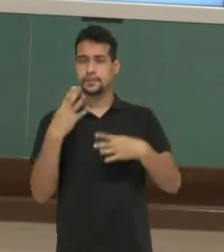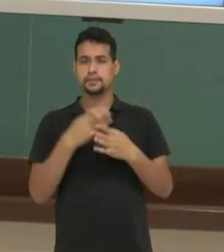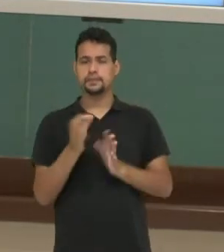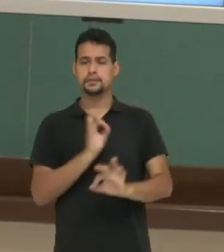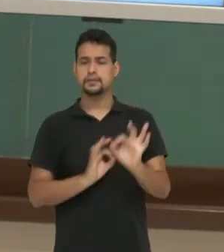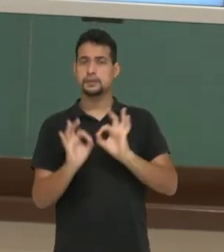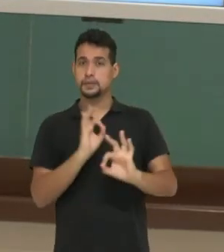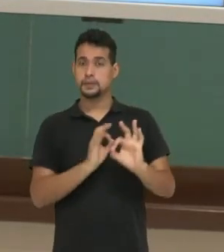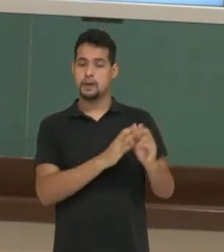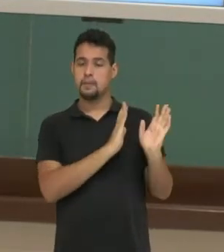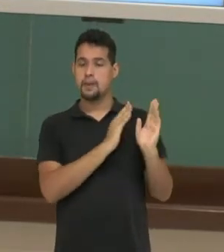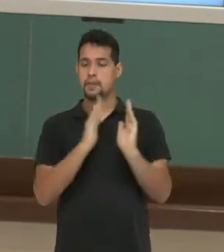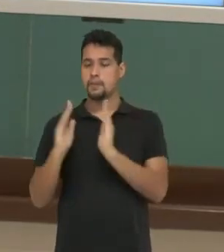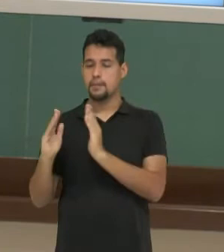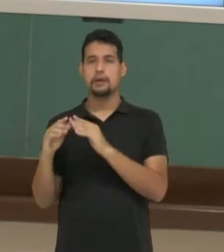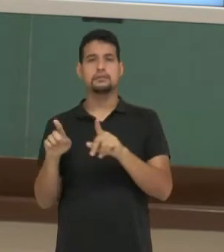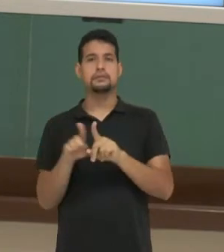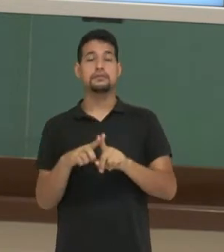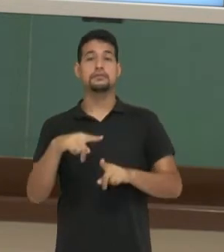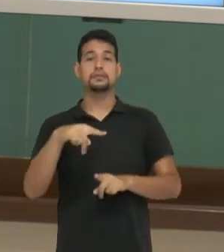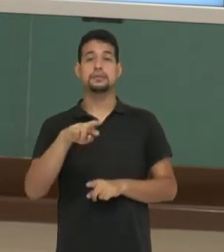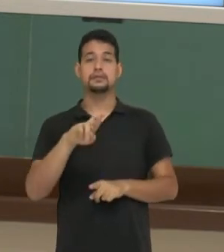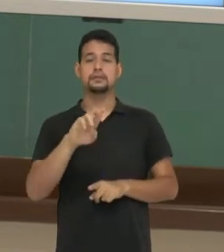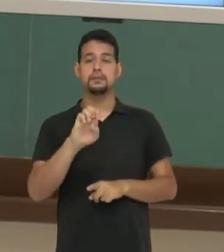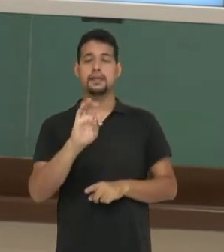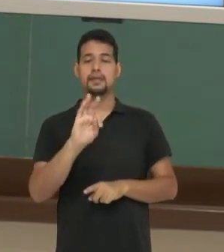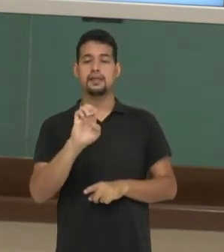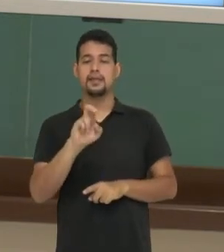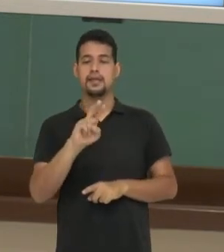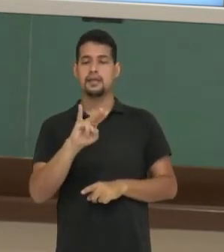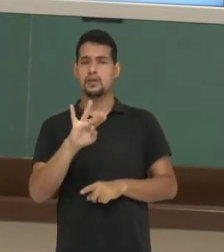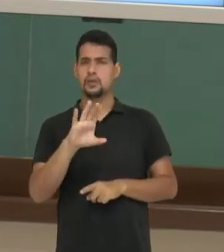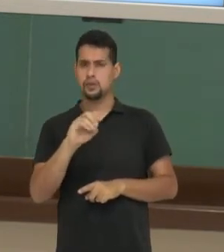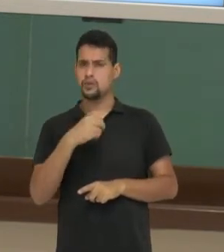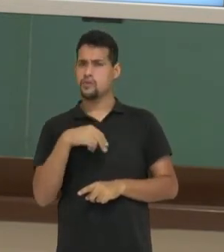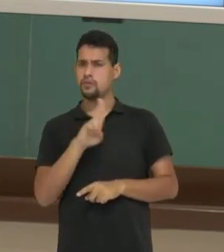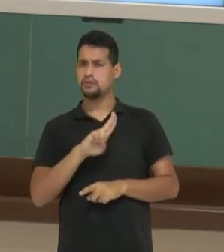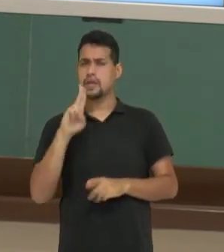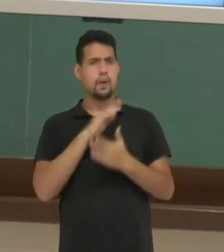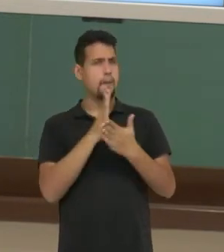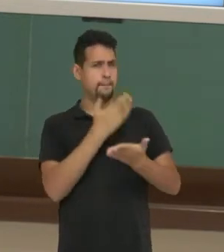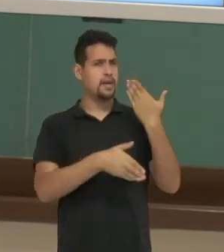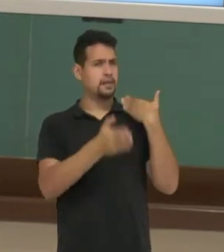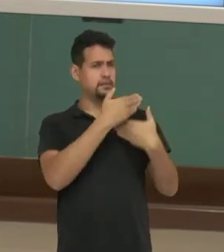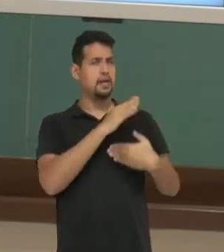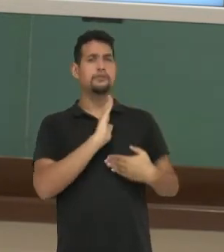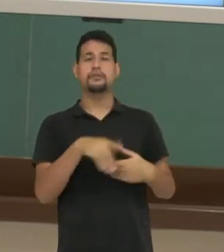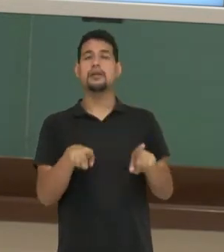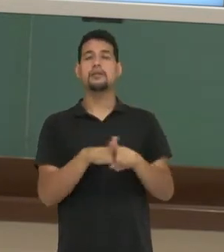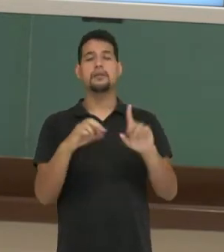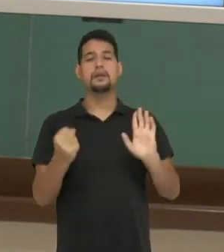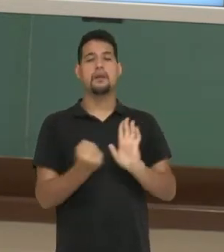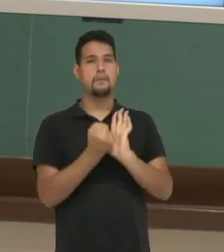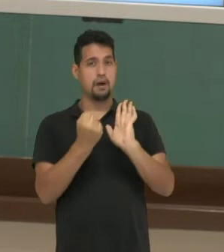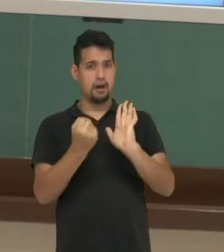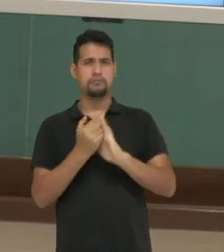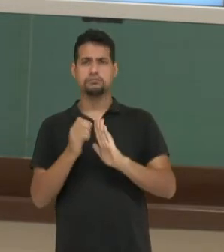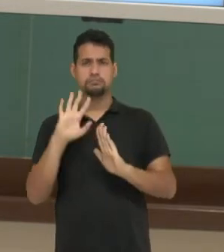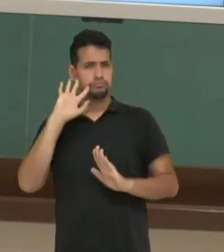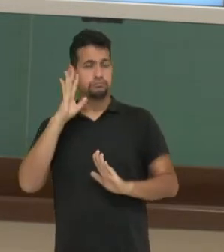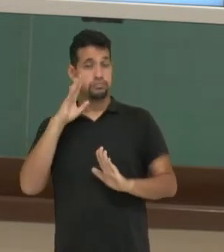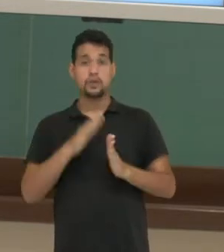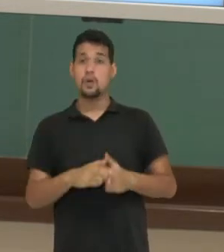em parágrafos. O pretérito, porque usa o pretérito, que é o passado, tem as marcas temporais,